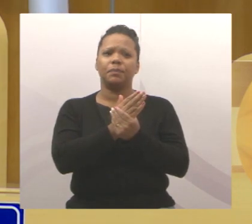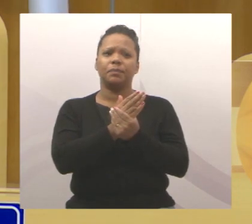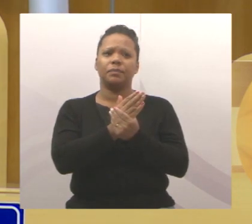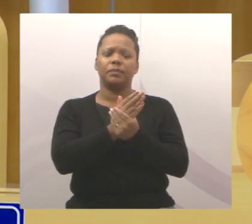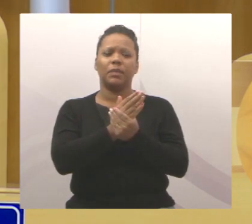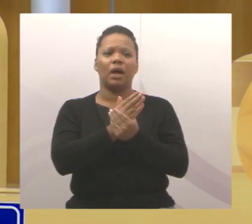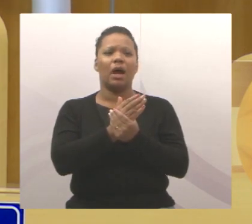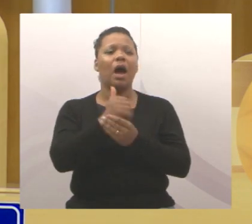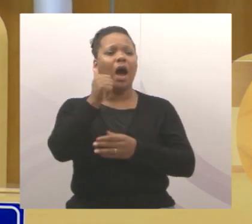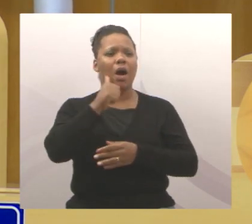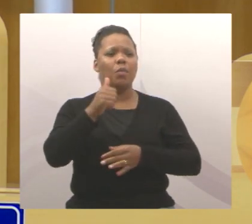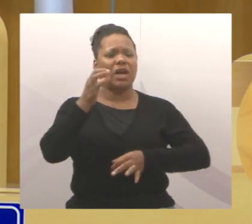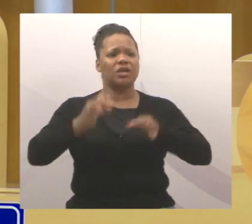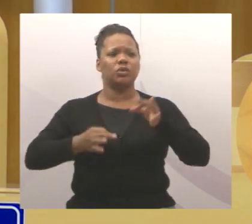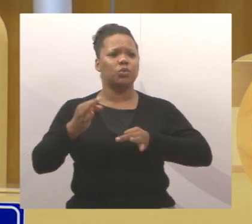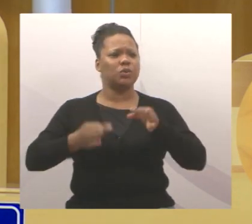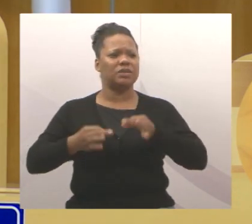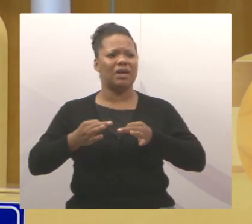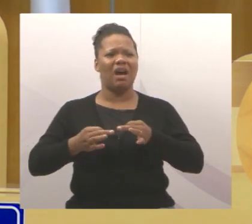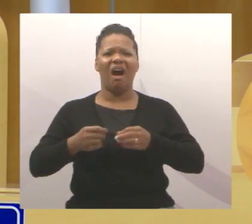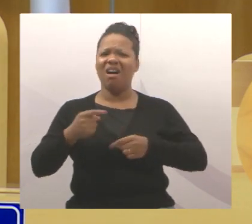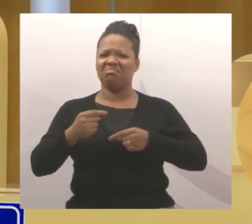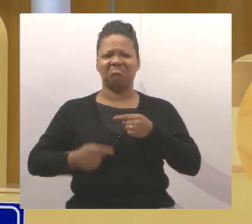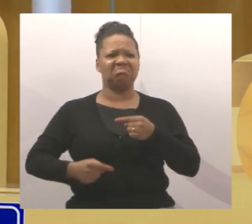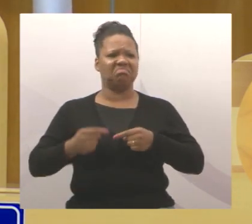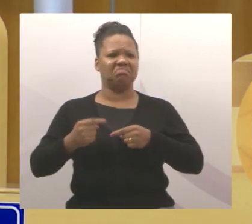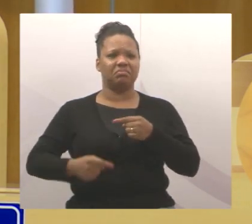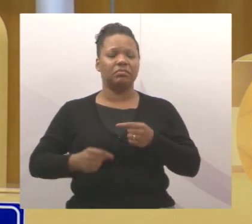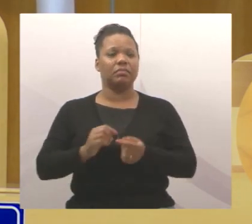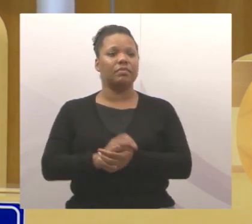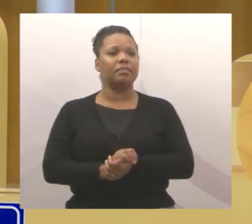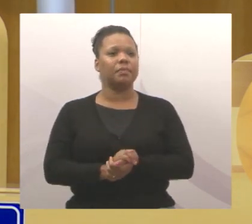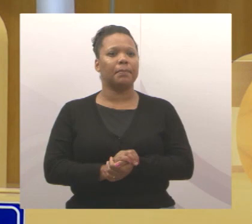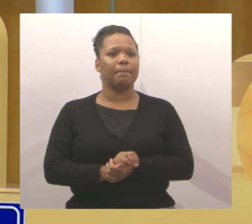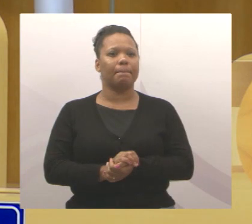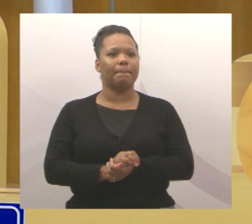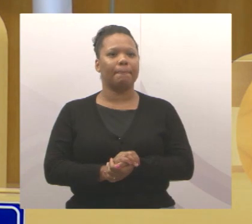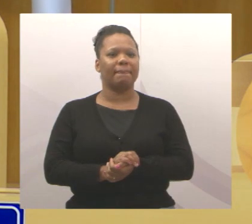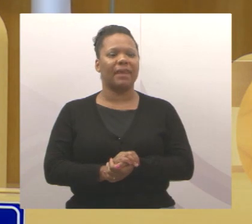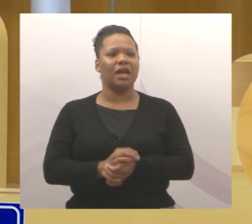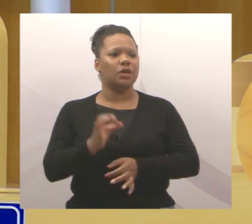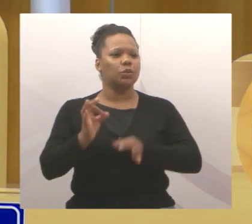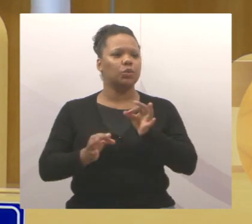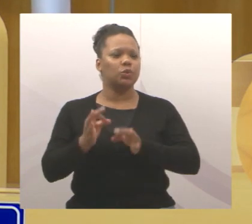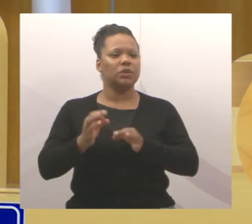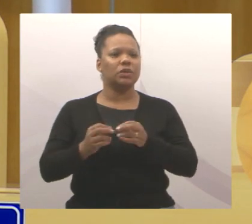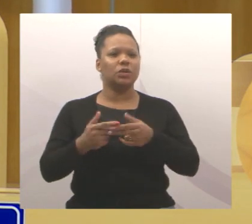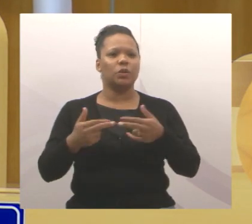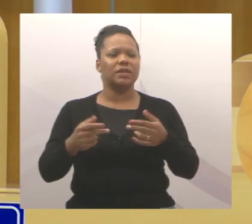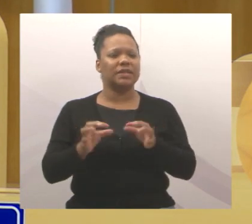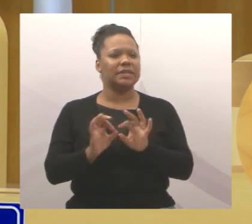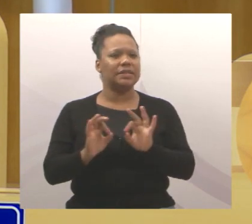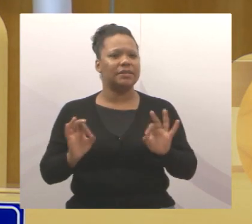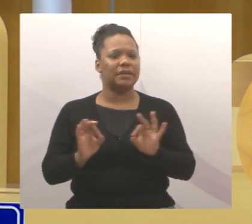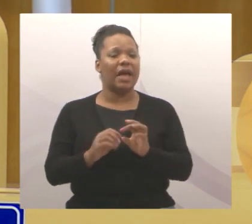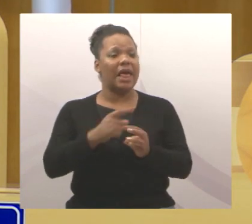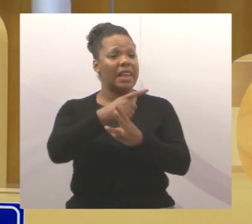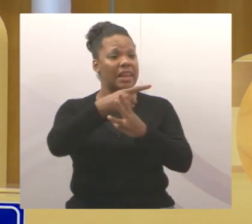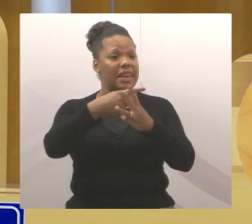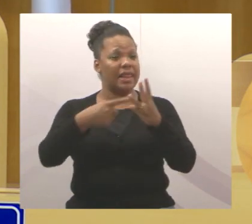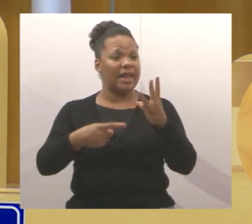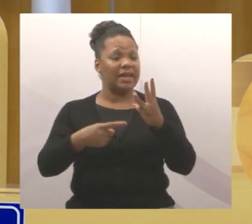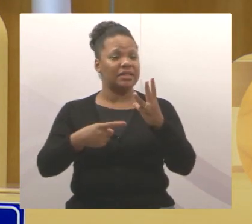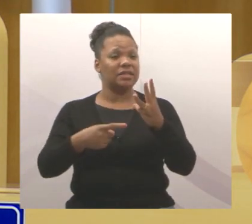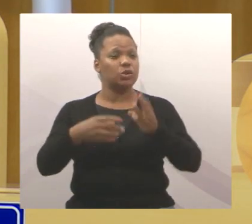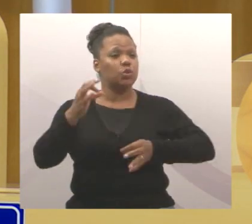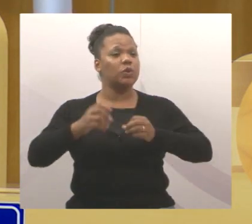A juíza continuou negando. E foi, porque é ajuizado de pequenas causas, para 3 juízes de São José